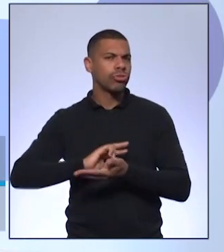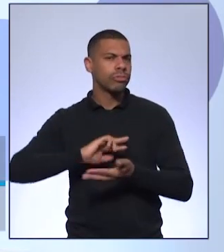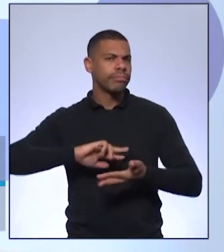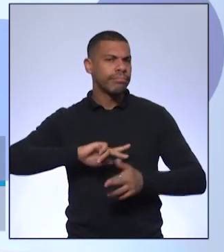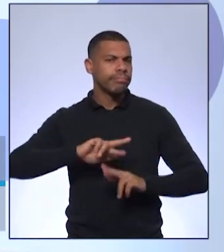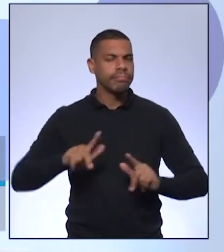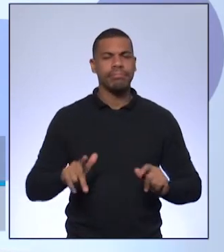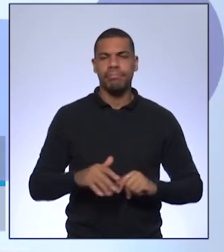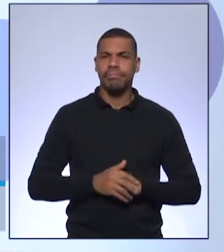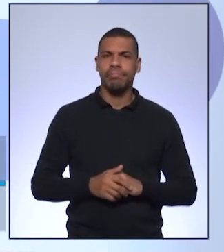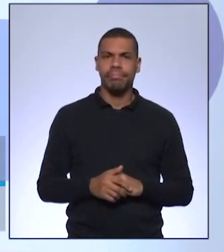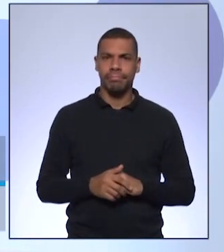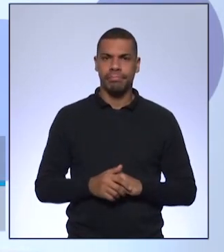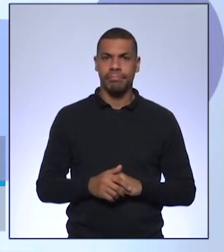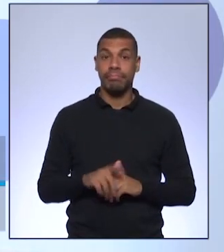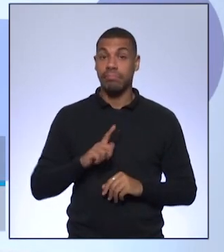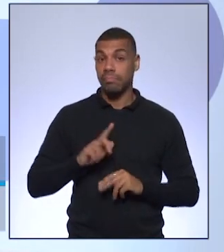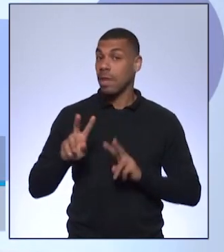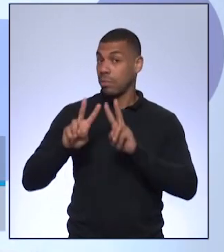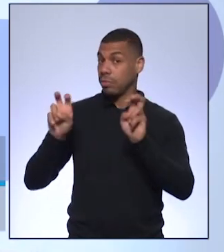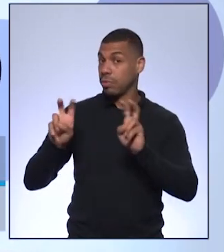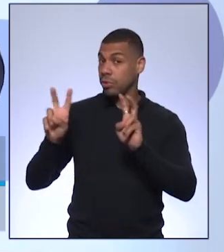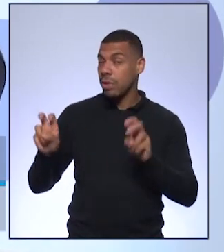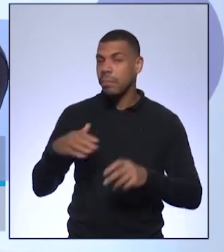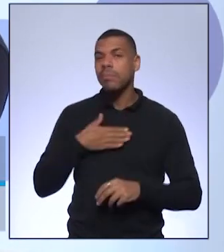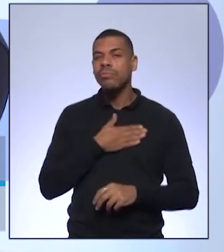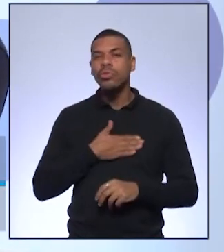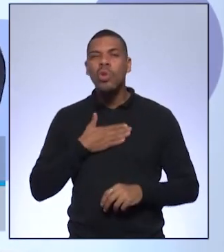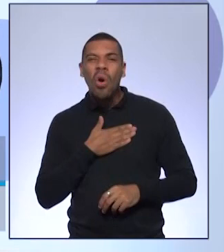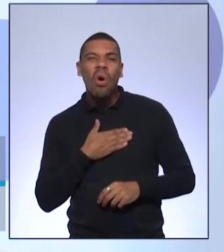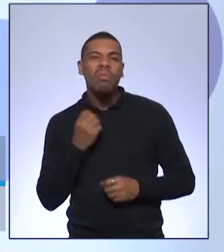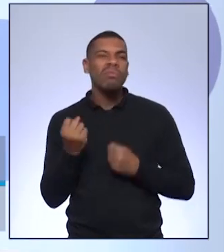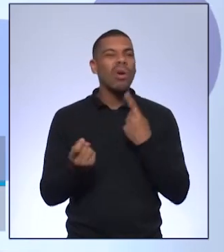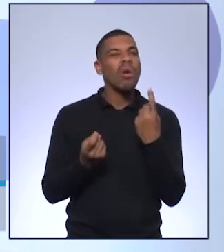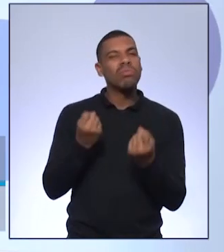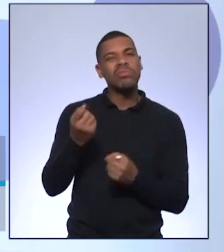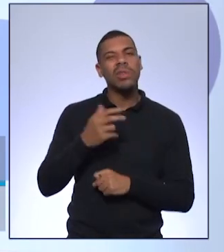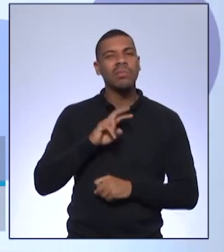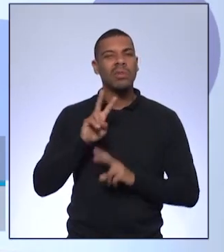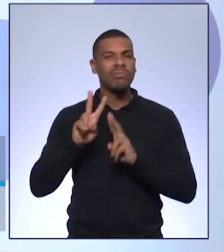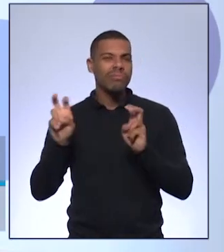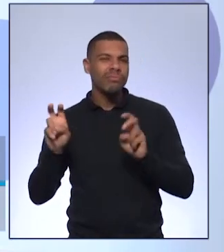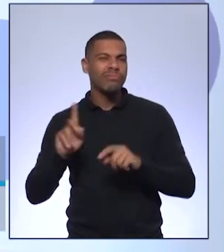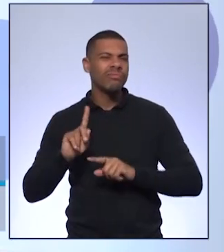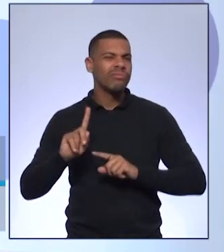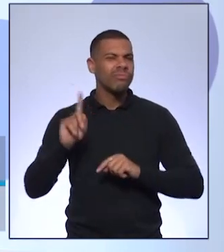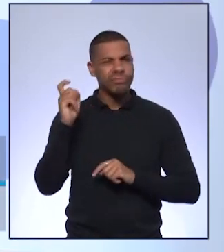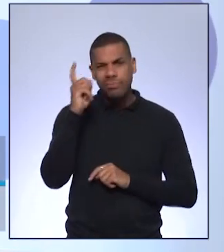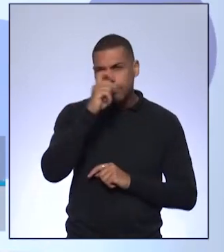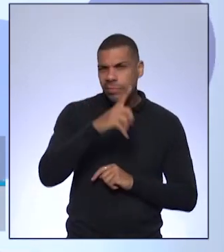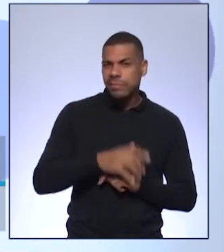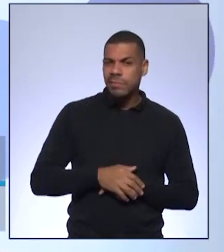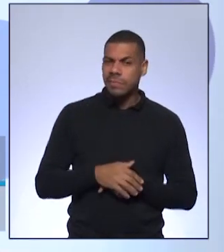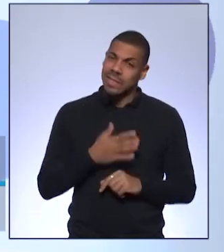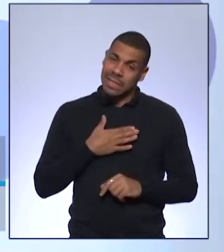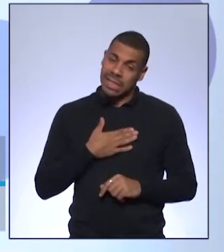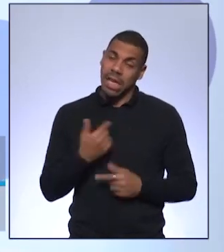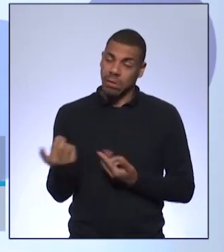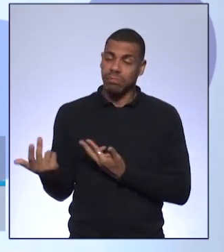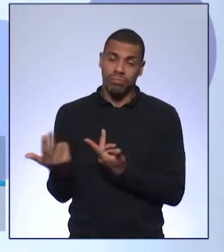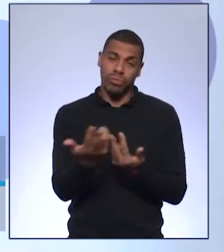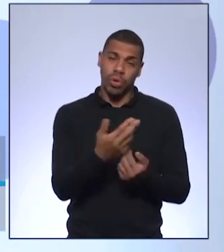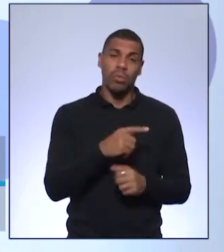temos os temas que nós gostamos mais, né? E claro, tem com certeza os temas que eu tenho dificuldade,